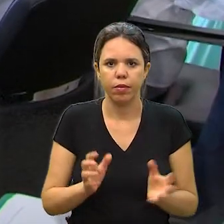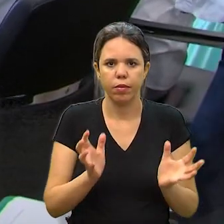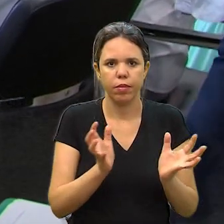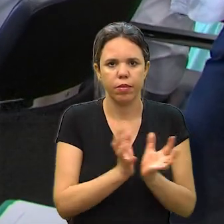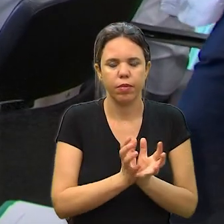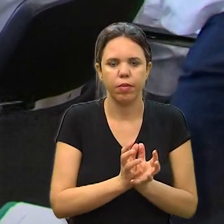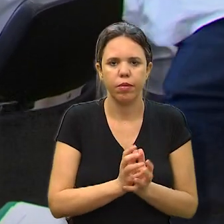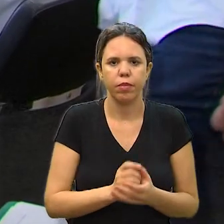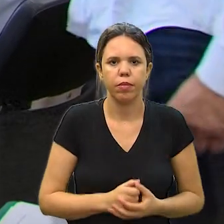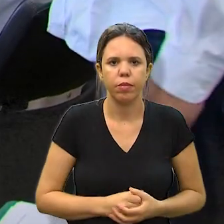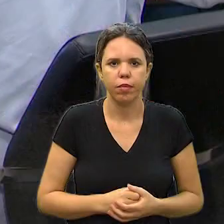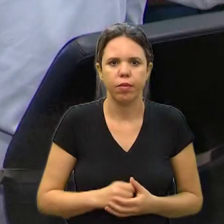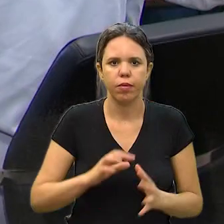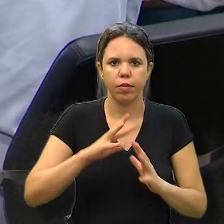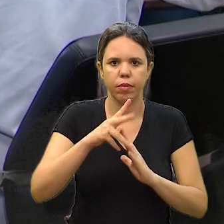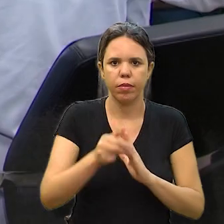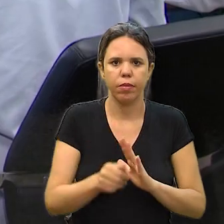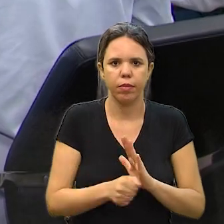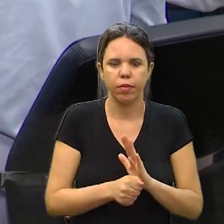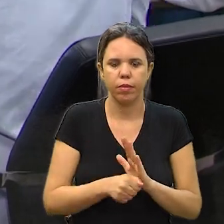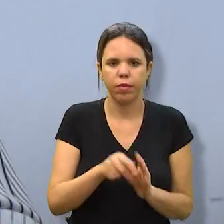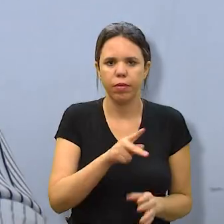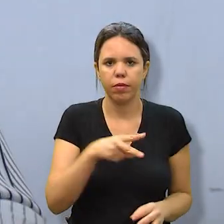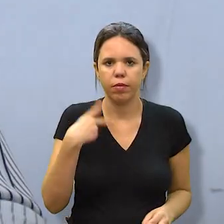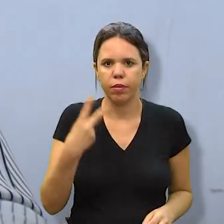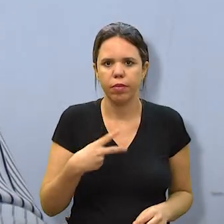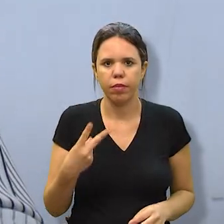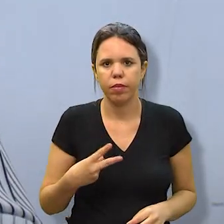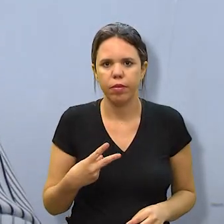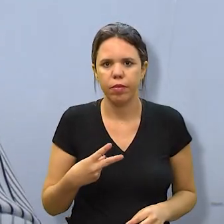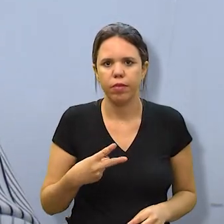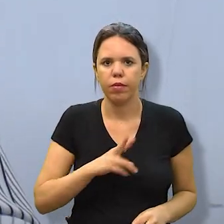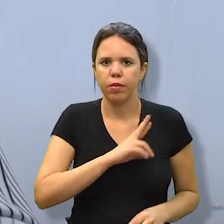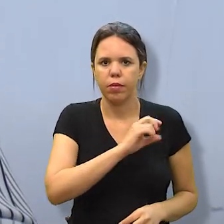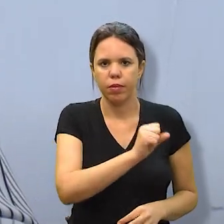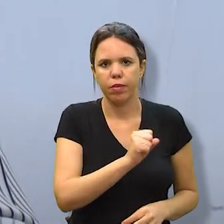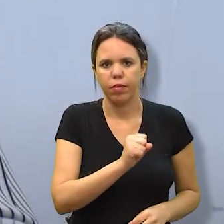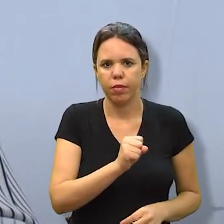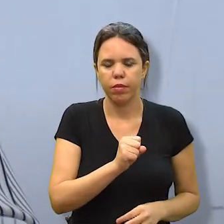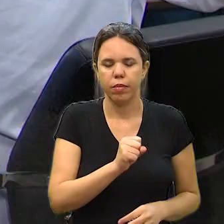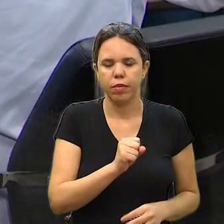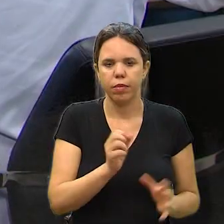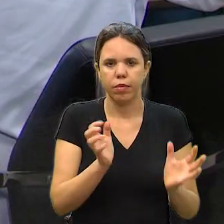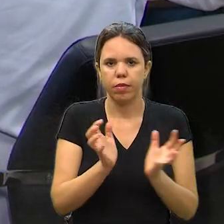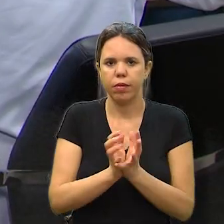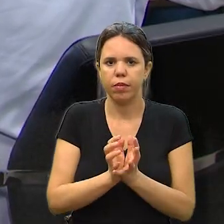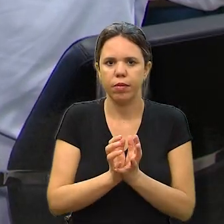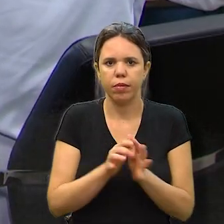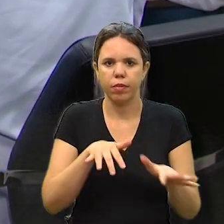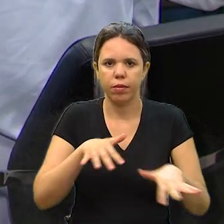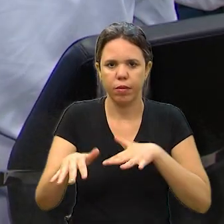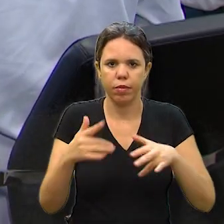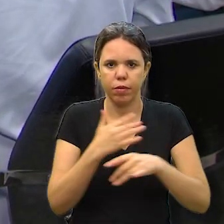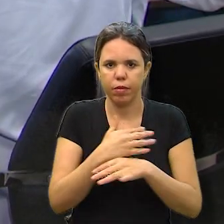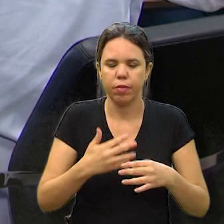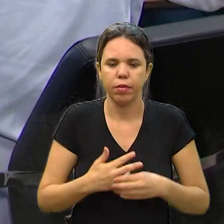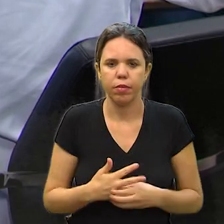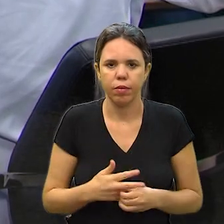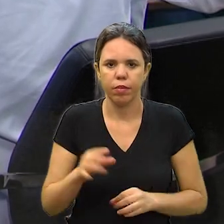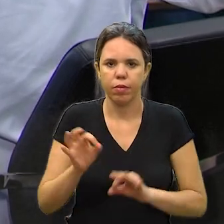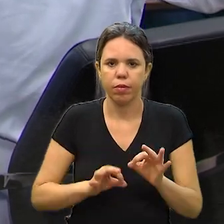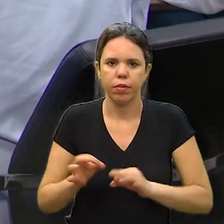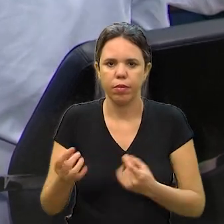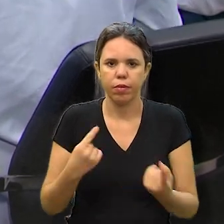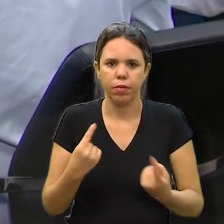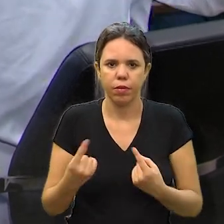realizadas pela comissão permanente de Meio Ambiente presidida pelo Vereador Luiz Rossini pela comissão de mobilidade